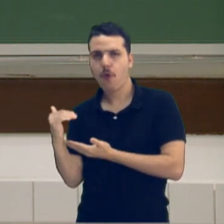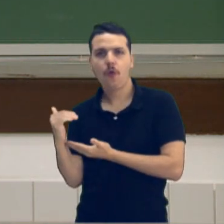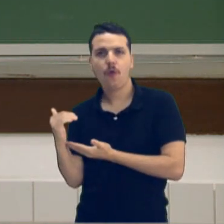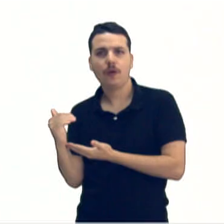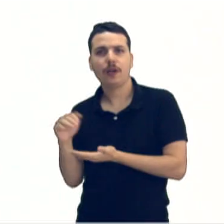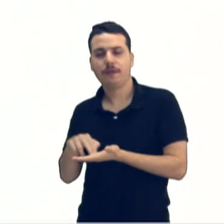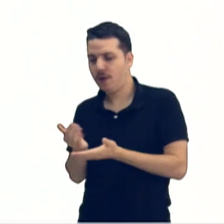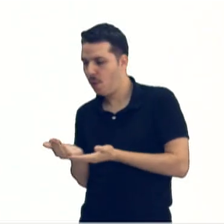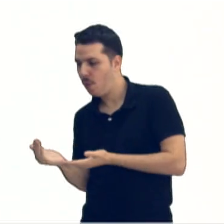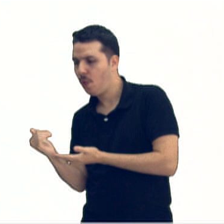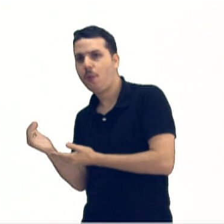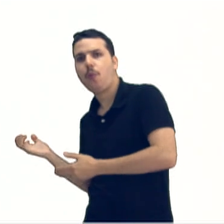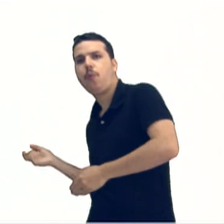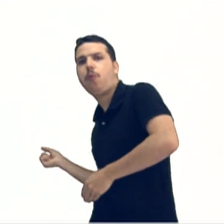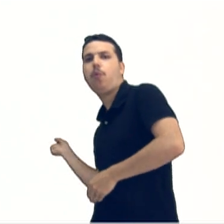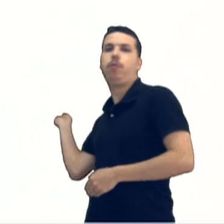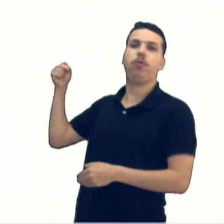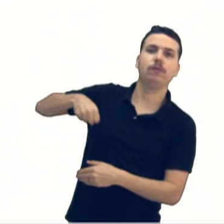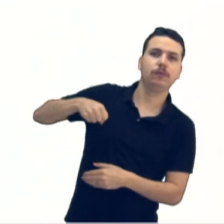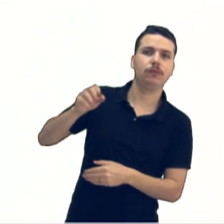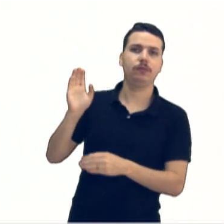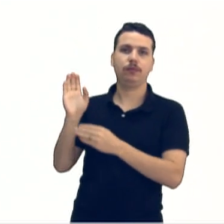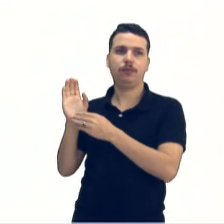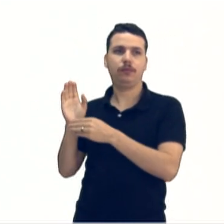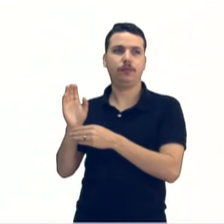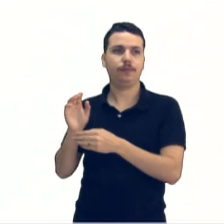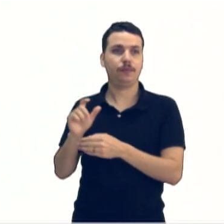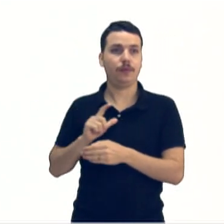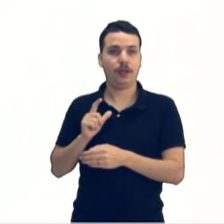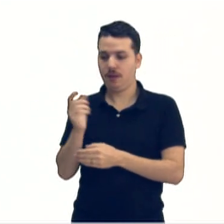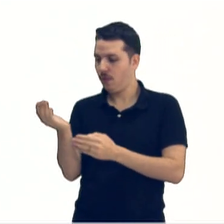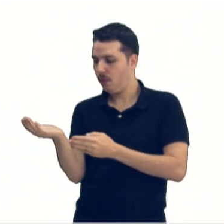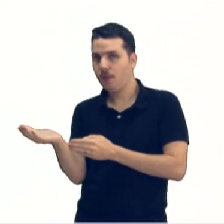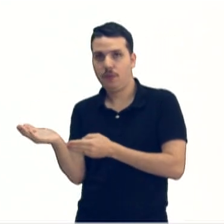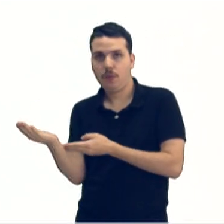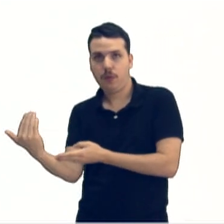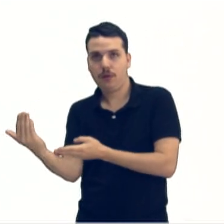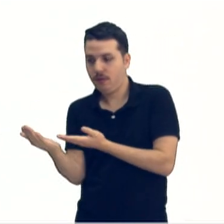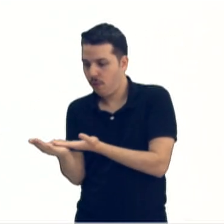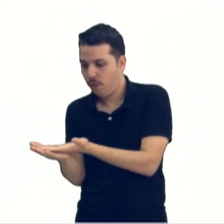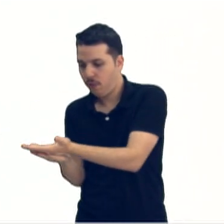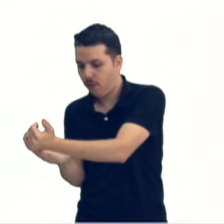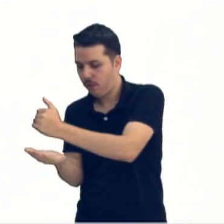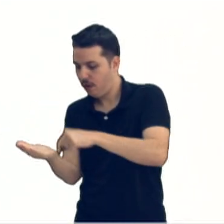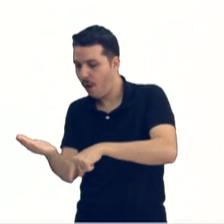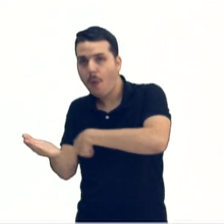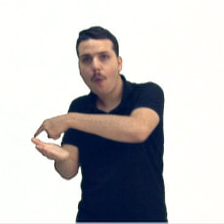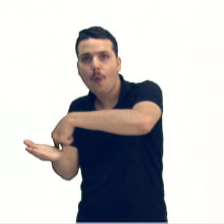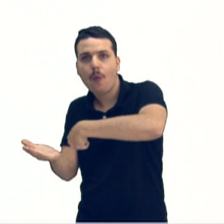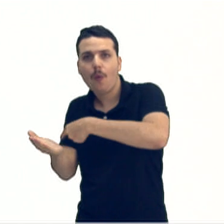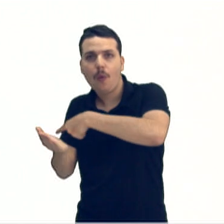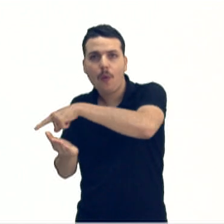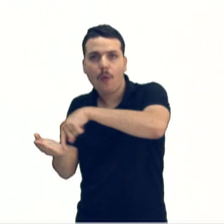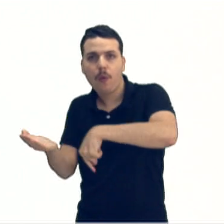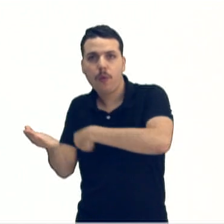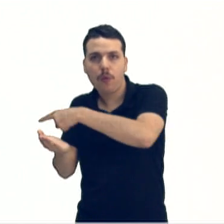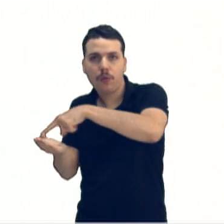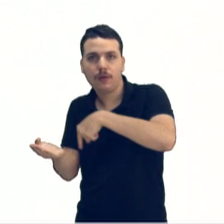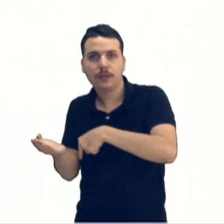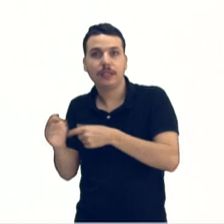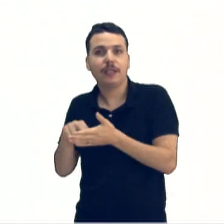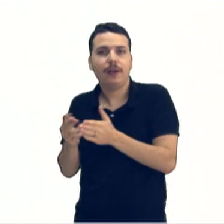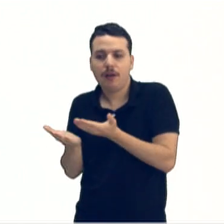o lançamento, então ele é devidamente amarrado ao braço, ele é uma extensão do braço. Parece o Capitão